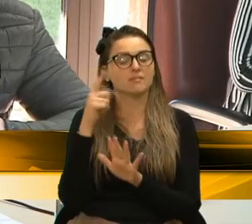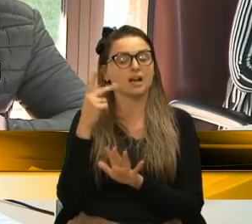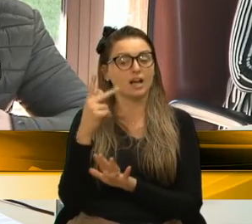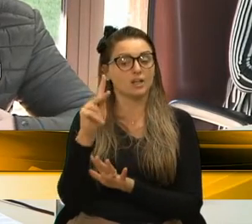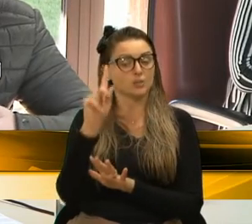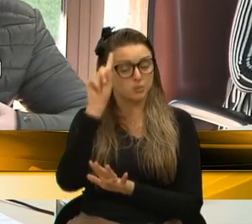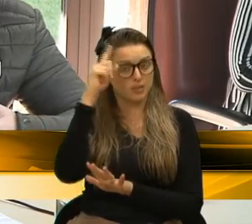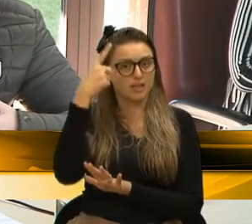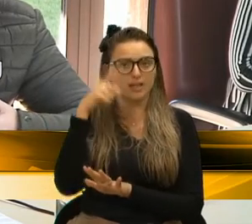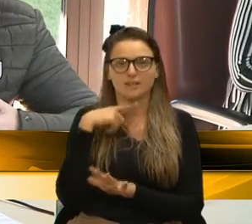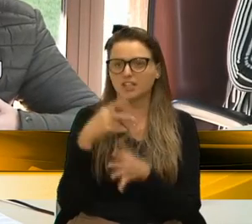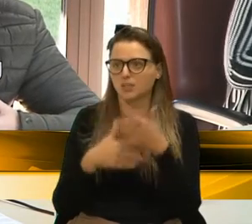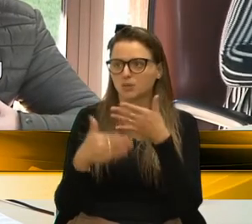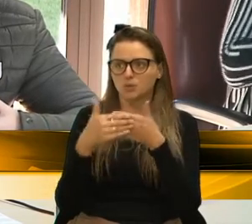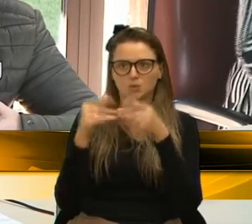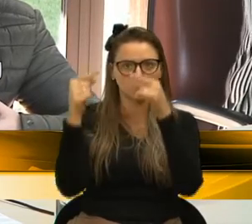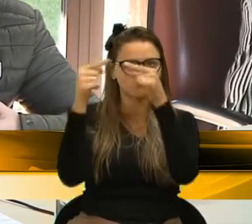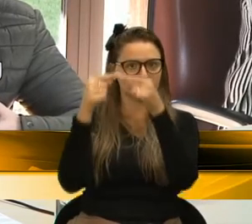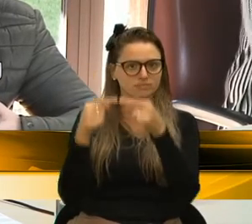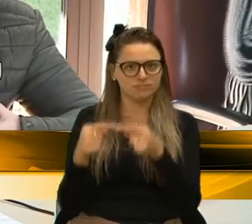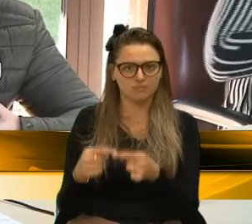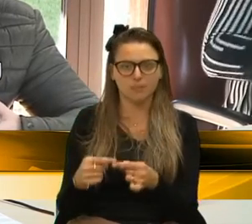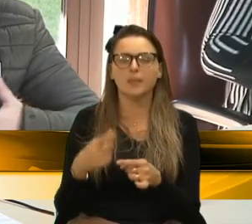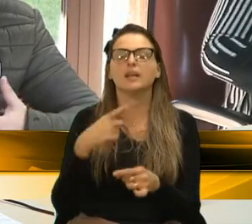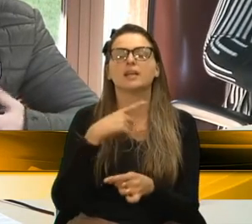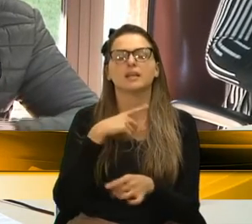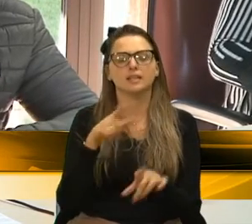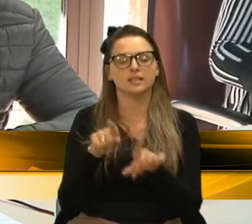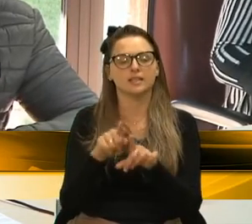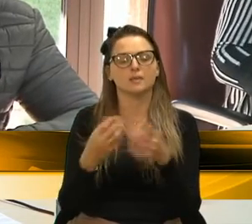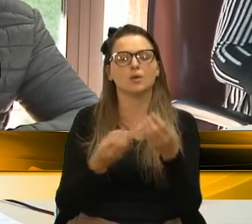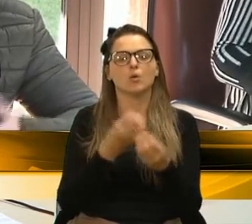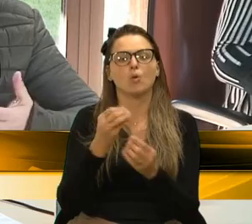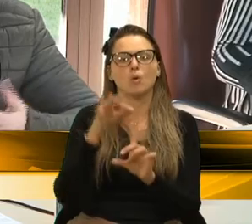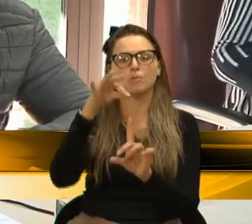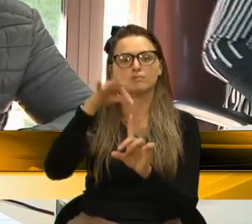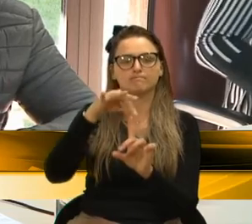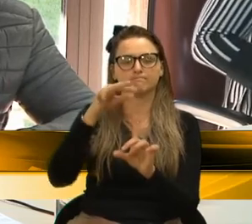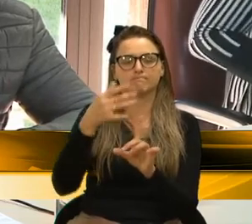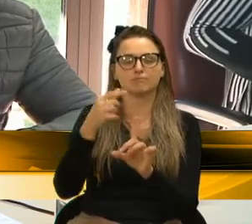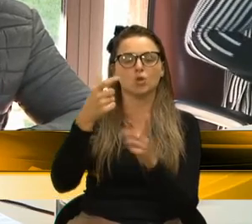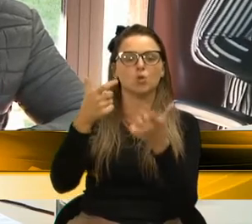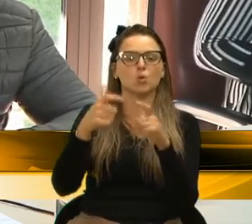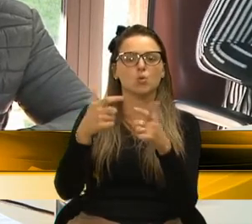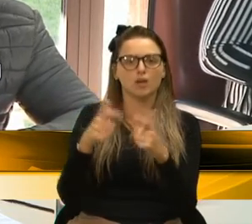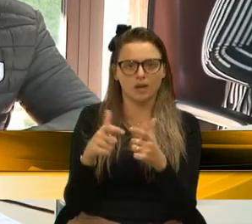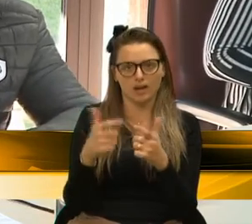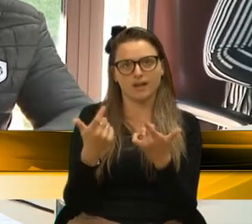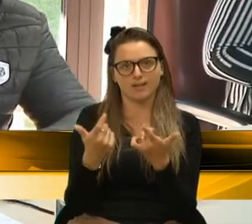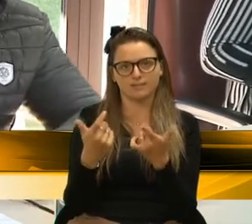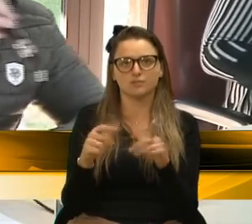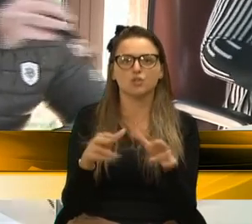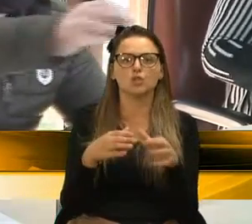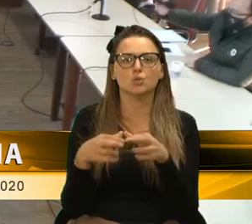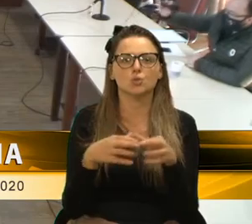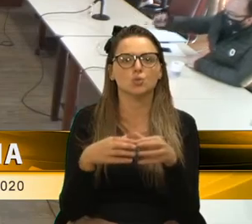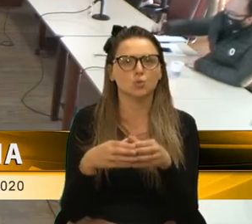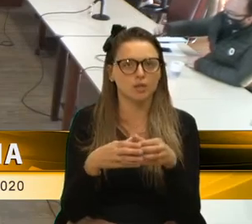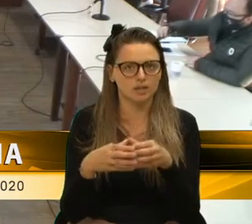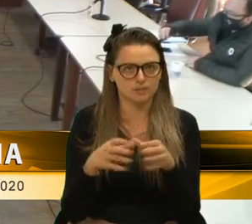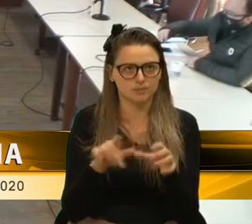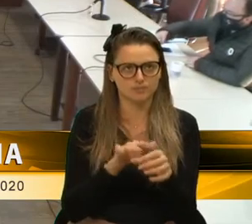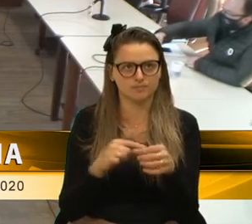dar certo e ser ofertada, inclusive, como ponto turístico de Caxias do Sul. Então, meus parabéns e conte comigo. Muito obrigado, vereador